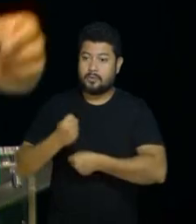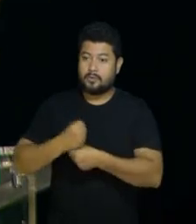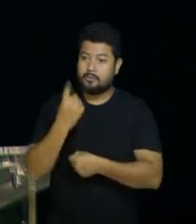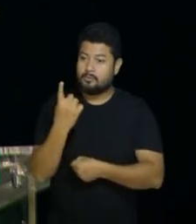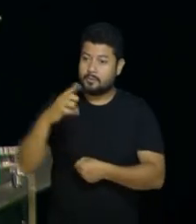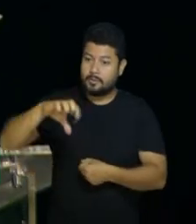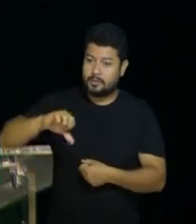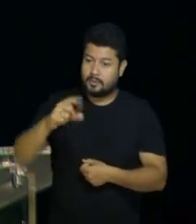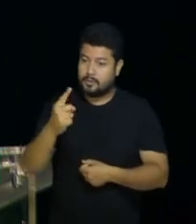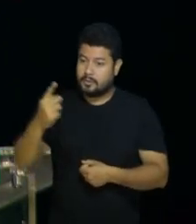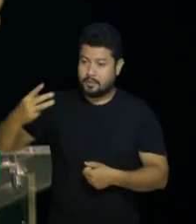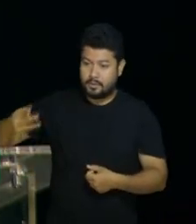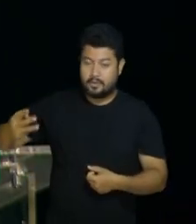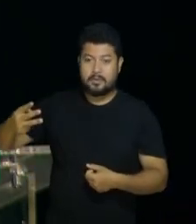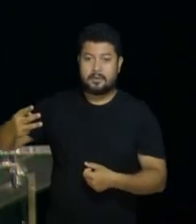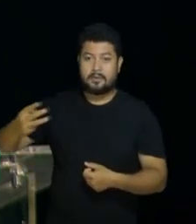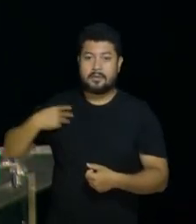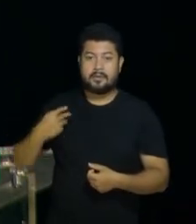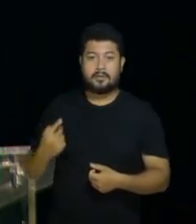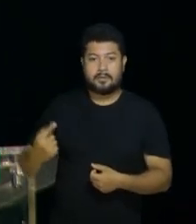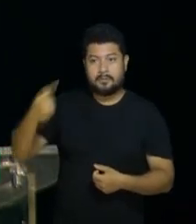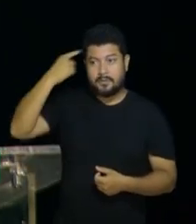Então, a visão dos pioneiros.